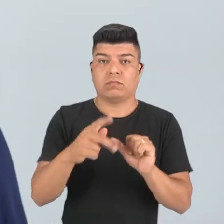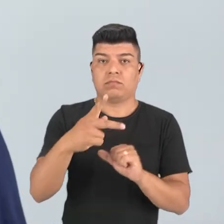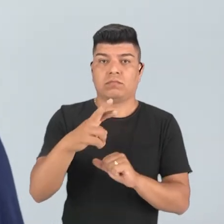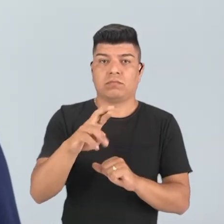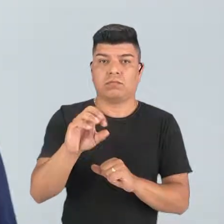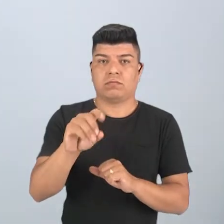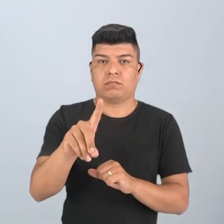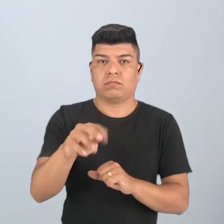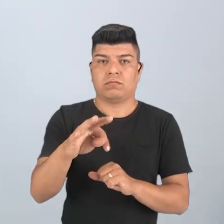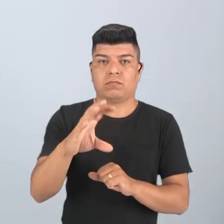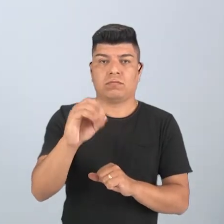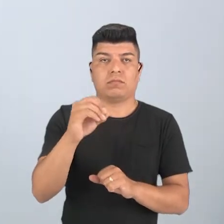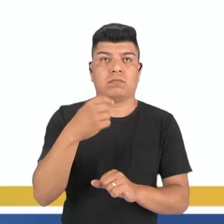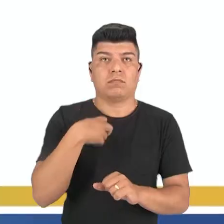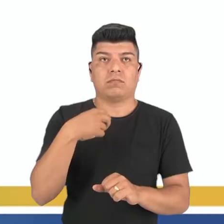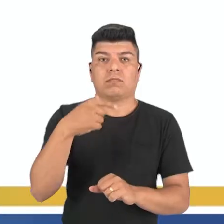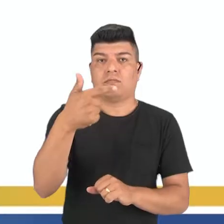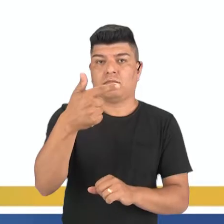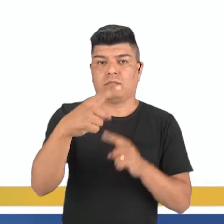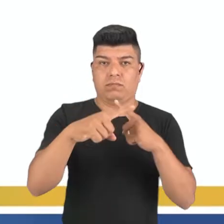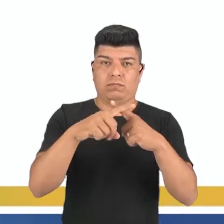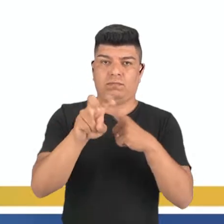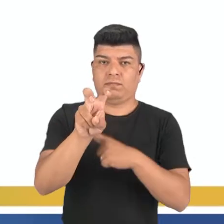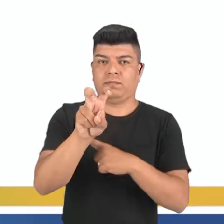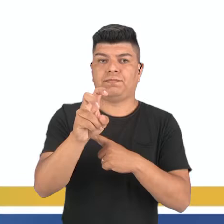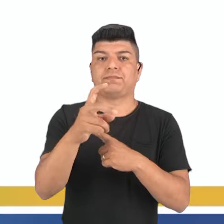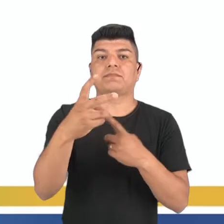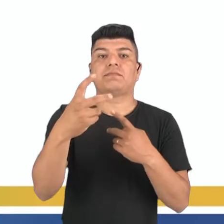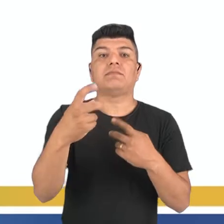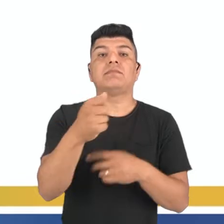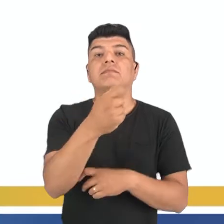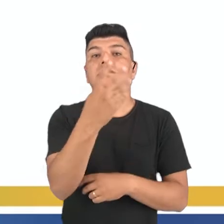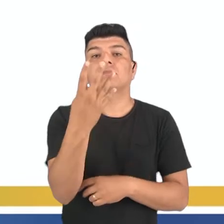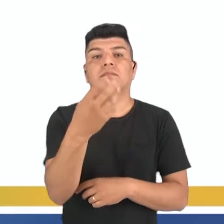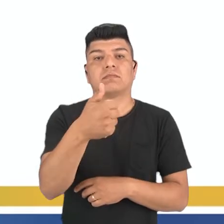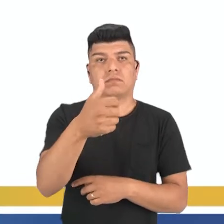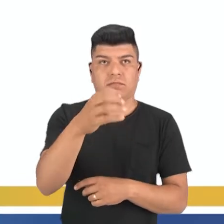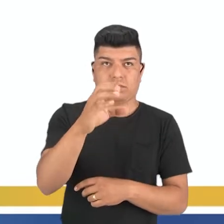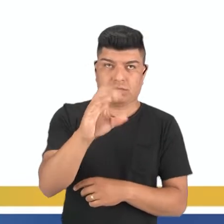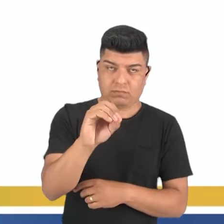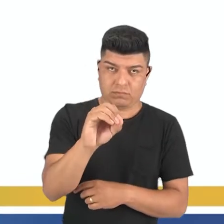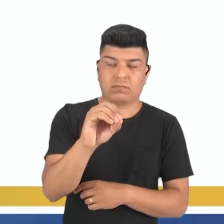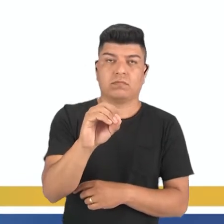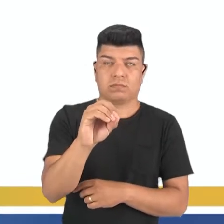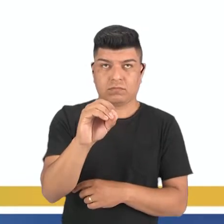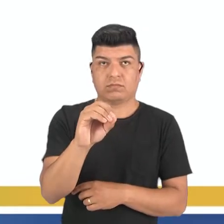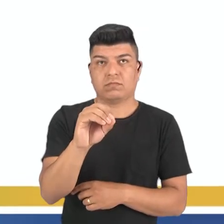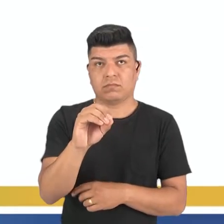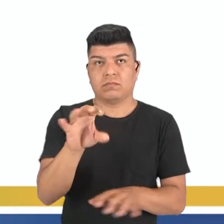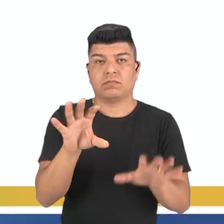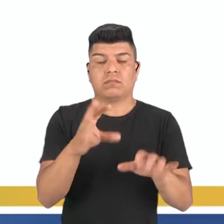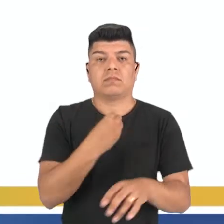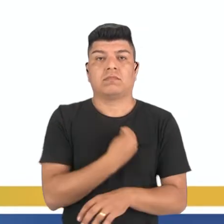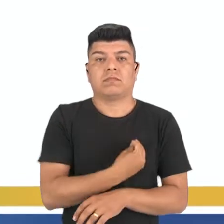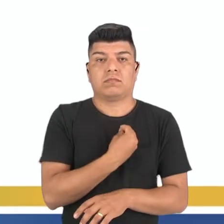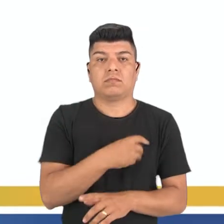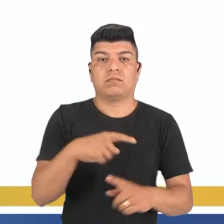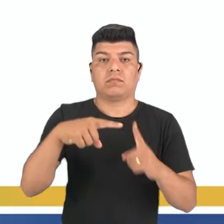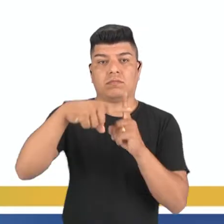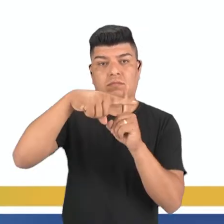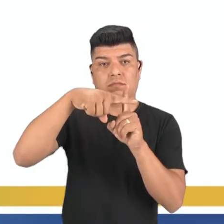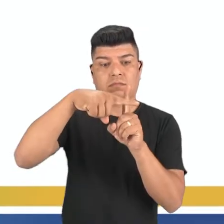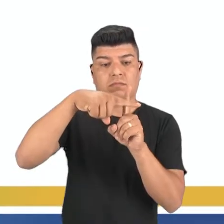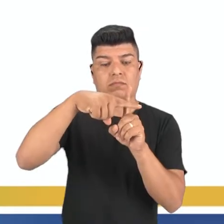produto. Então, 2 vezes 5 é igual a 5 vezes 2. Essa propriedade também está presente na adição. Se